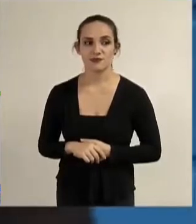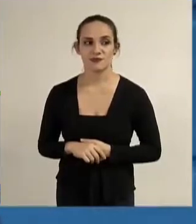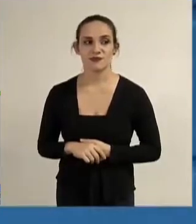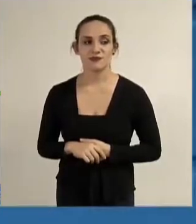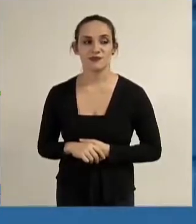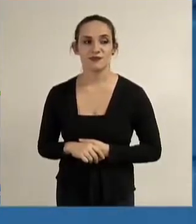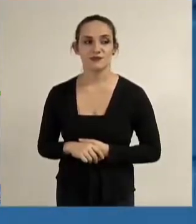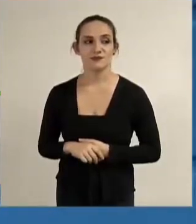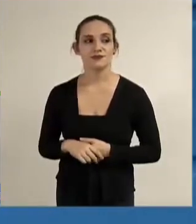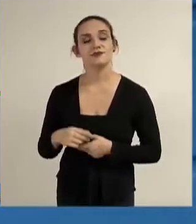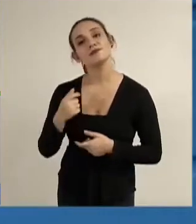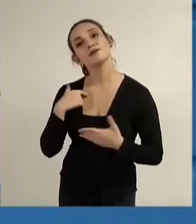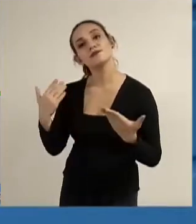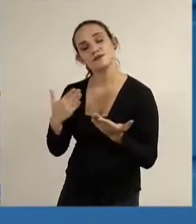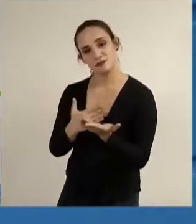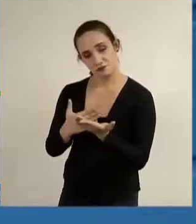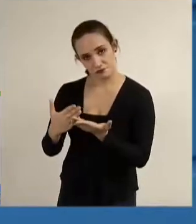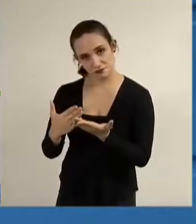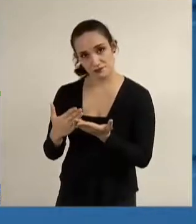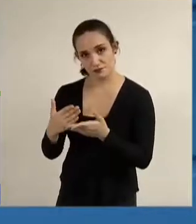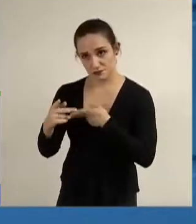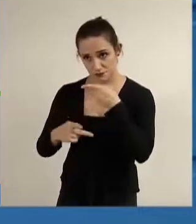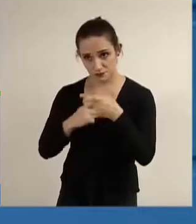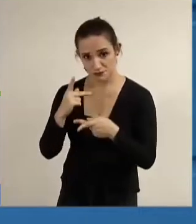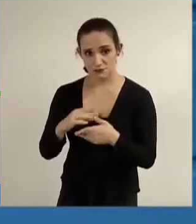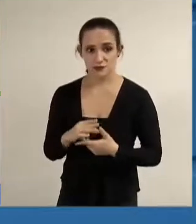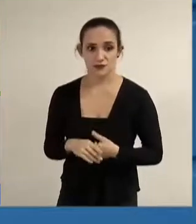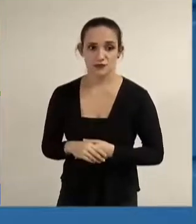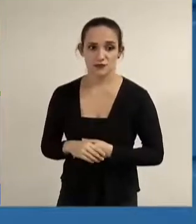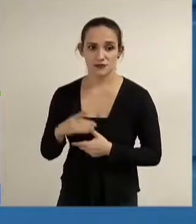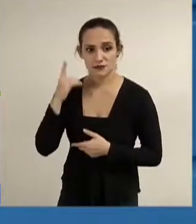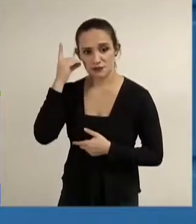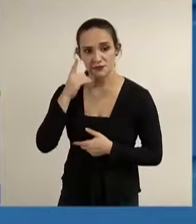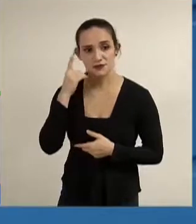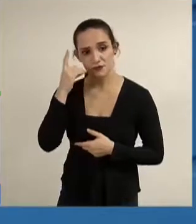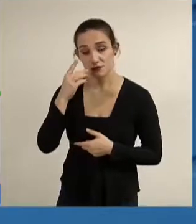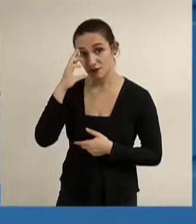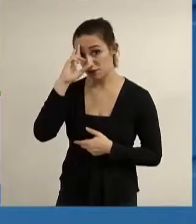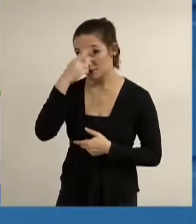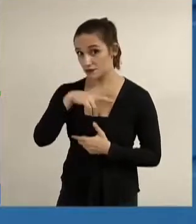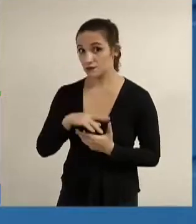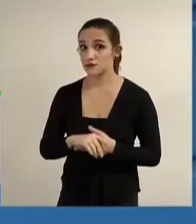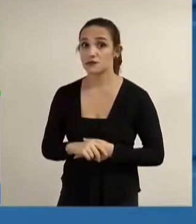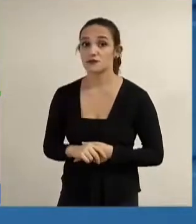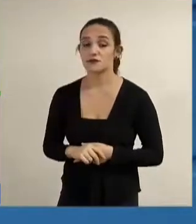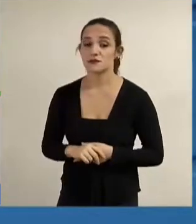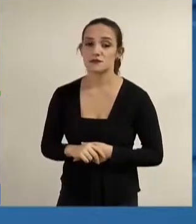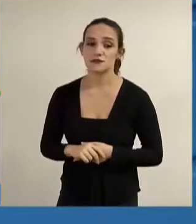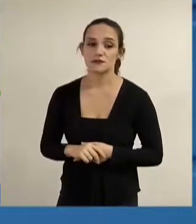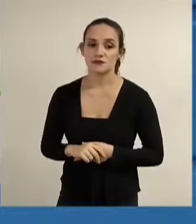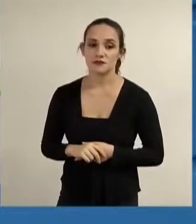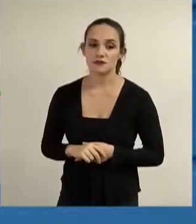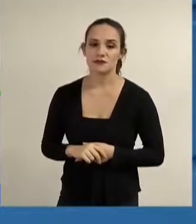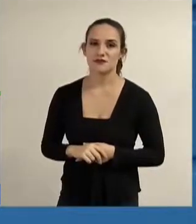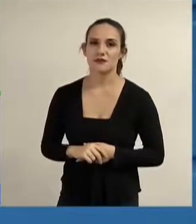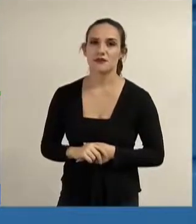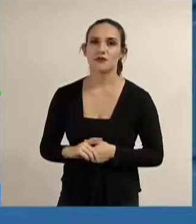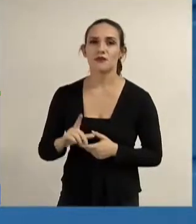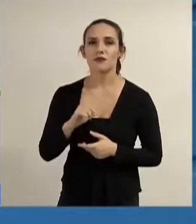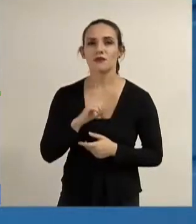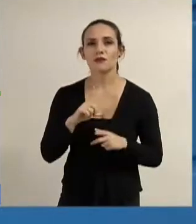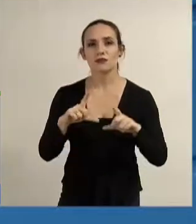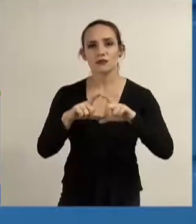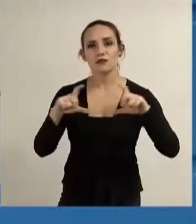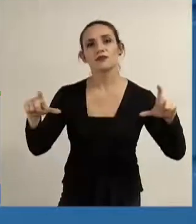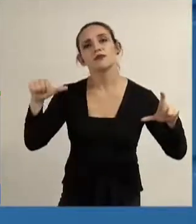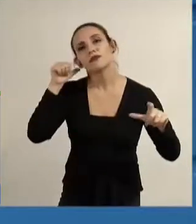Eu inicio a minha palavra aqui, deputado Rinaldo, lembrando de uma frase dita por